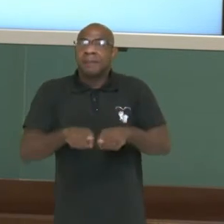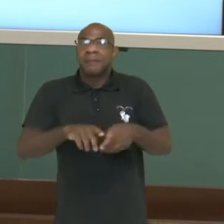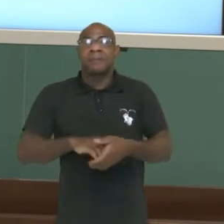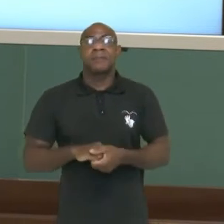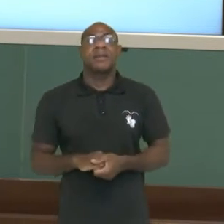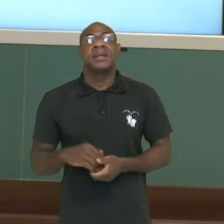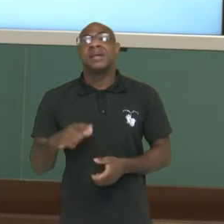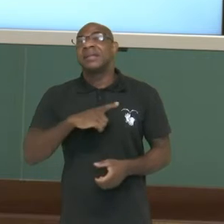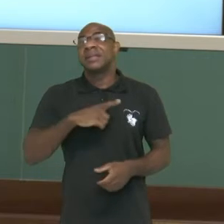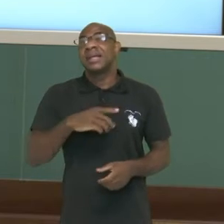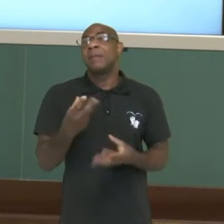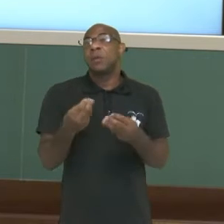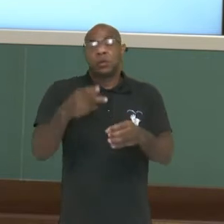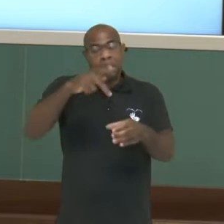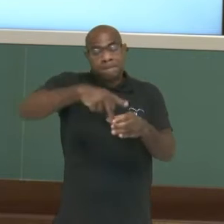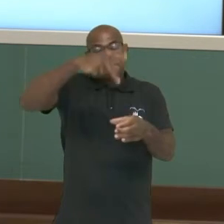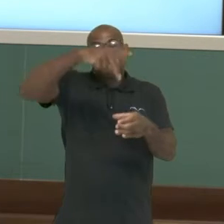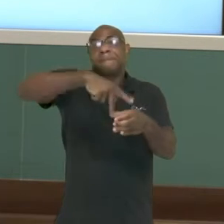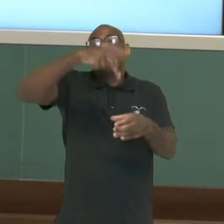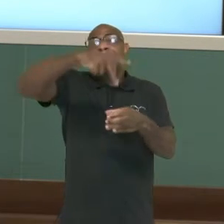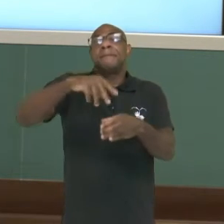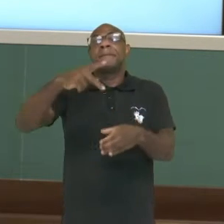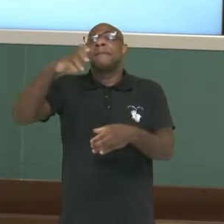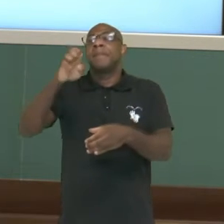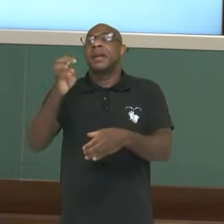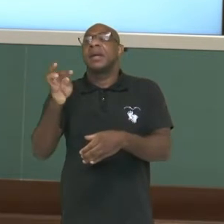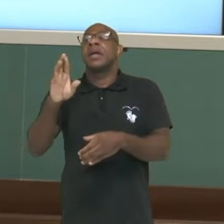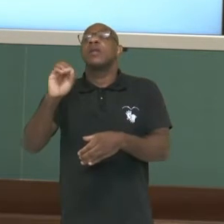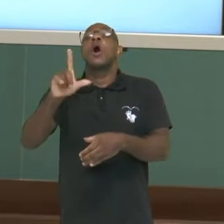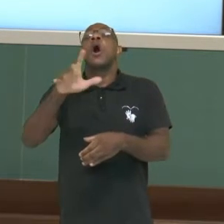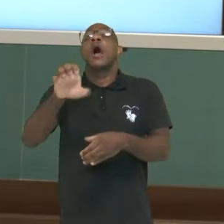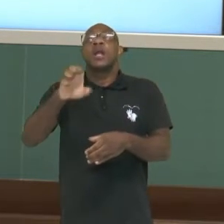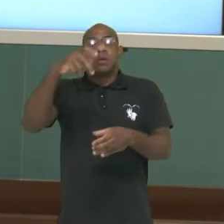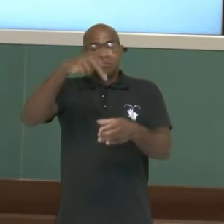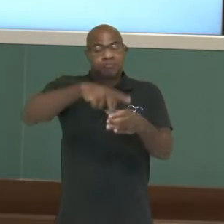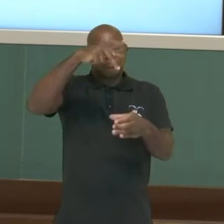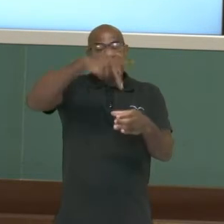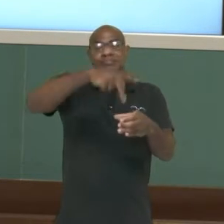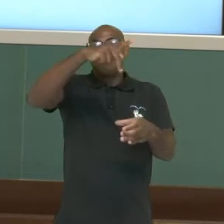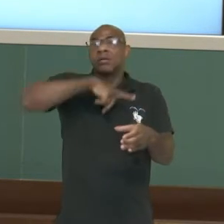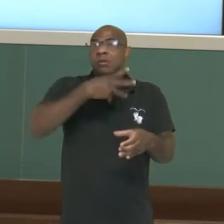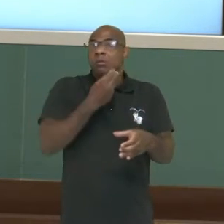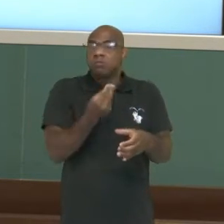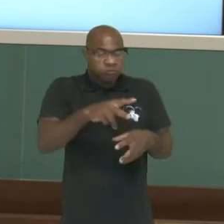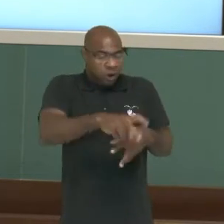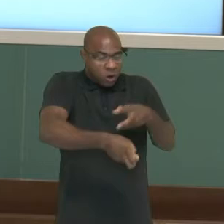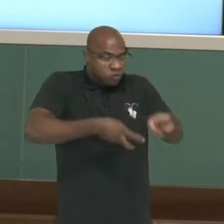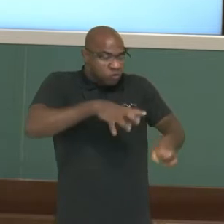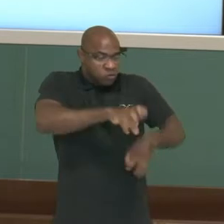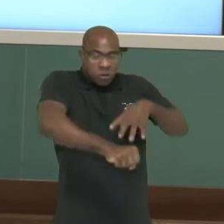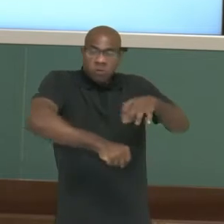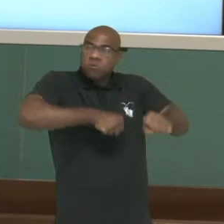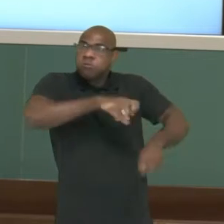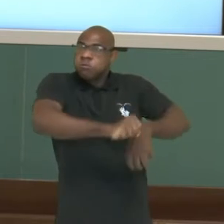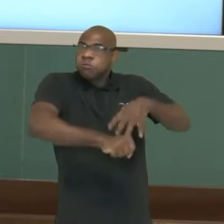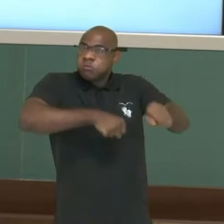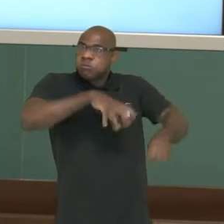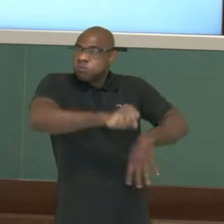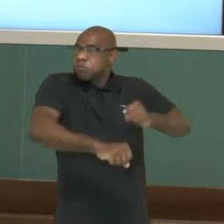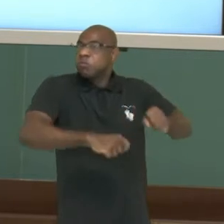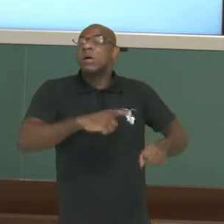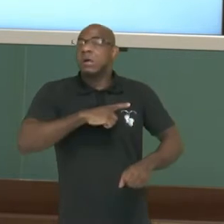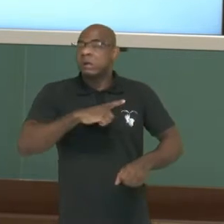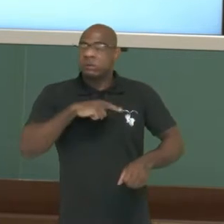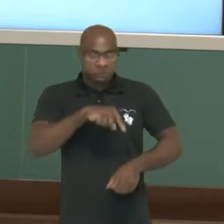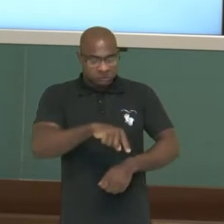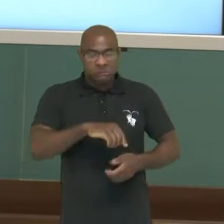seja, combustíveis fósseis na utilização aí para a indústria, né, a movimentar, de modo geral, a